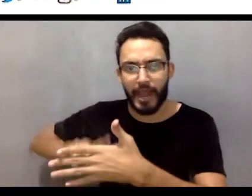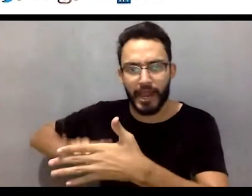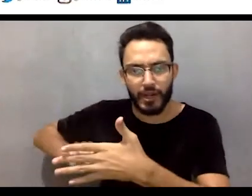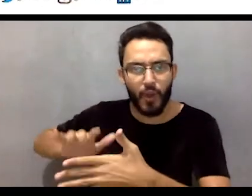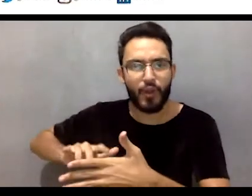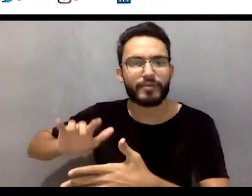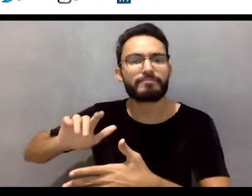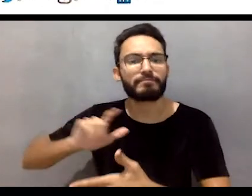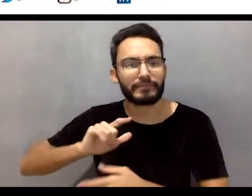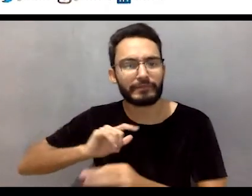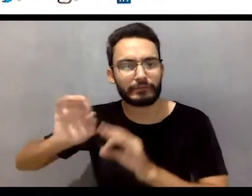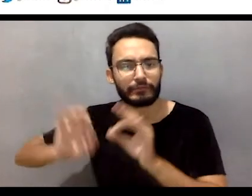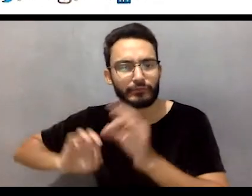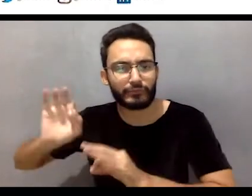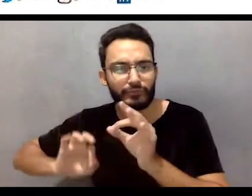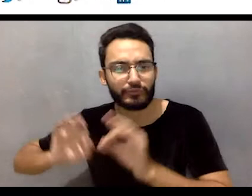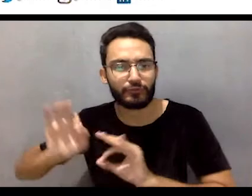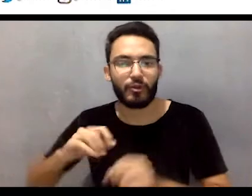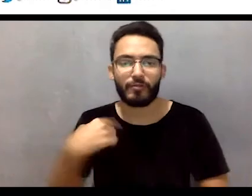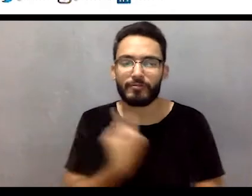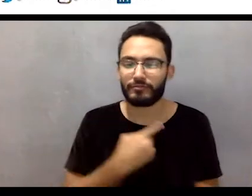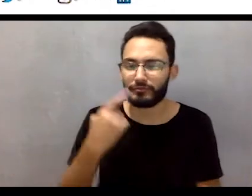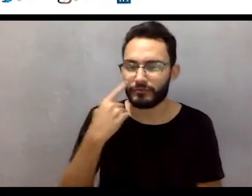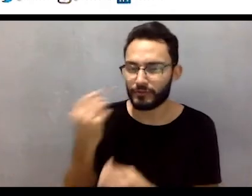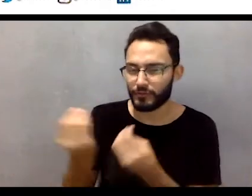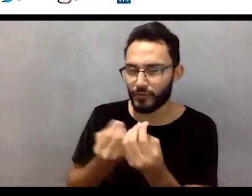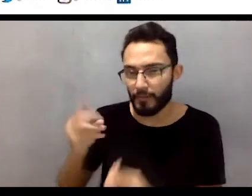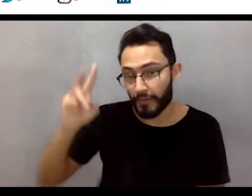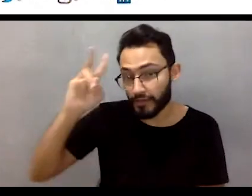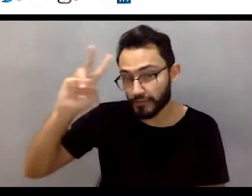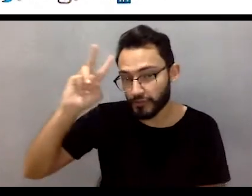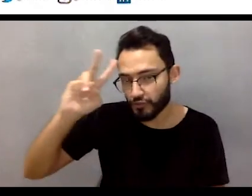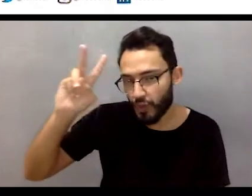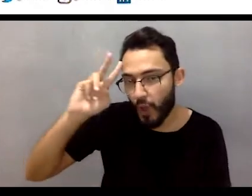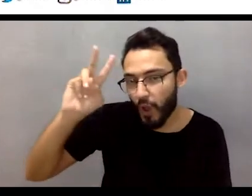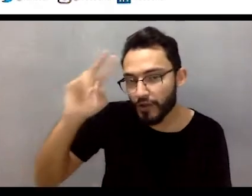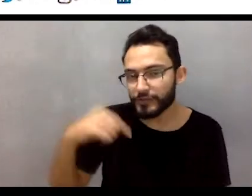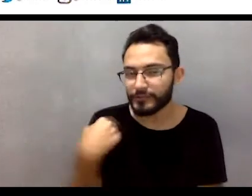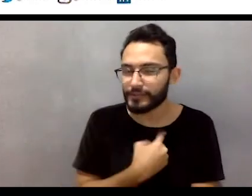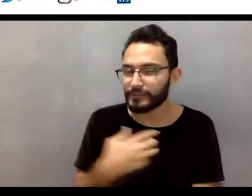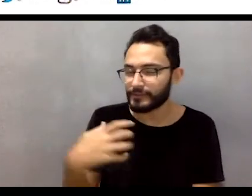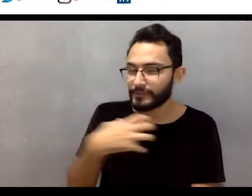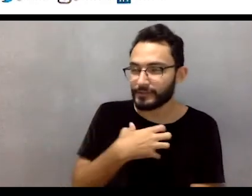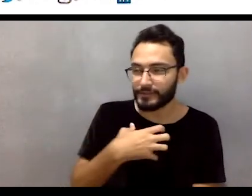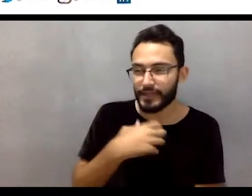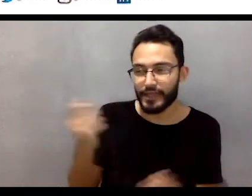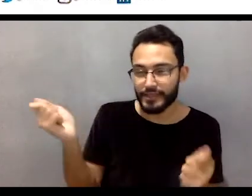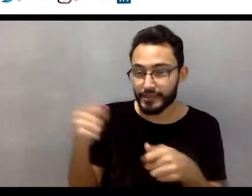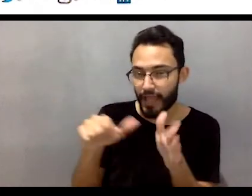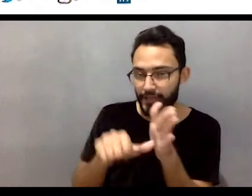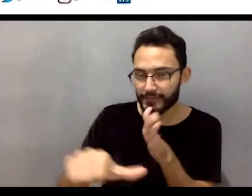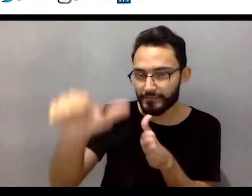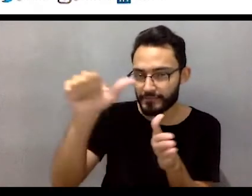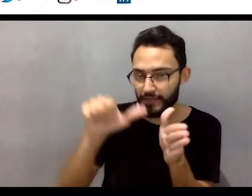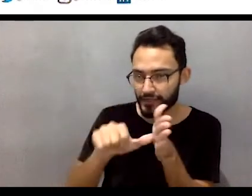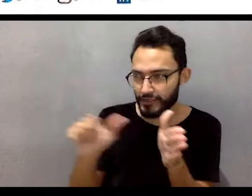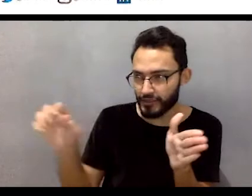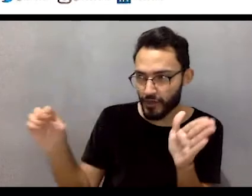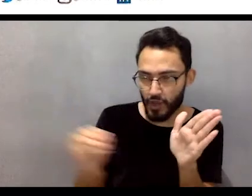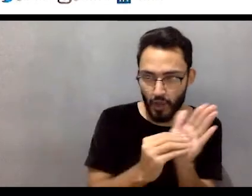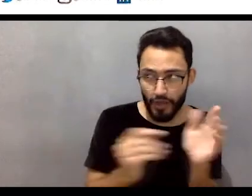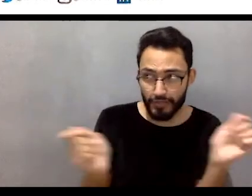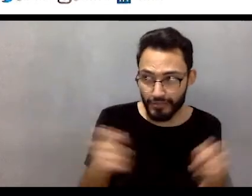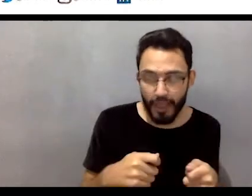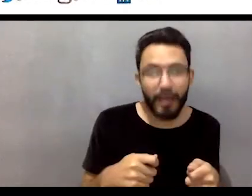product backlog, puxamos as histórias que a gente sente que vai caber na sprint, vai para